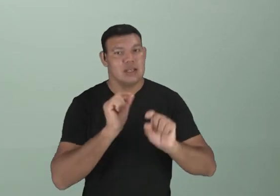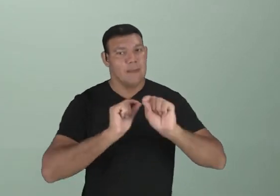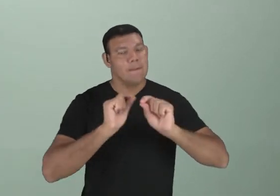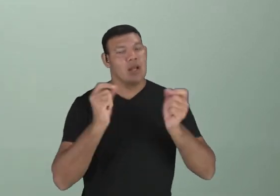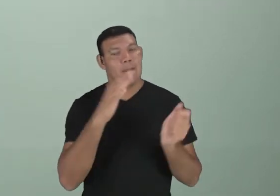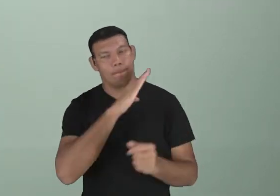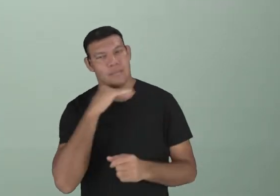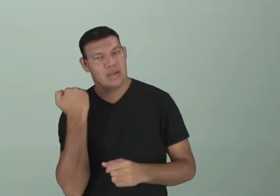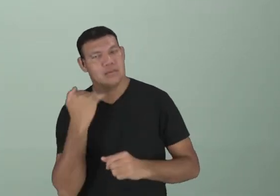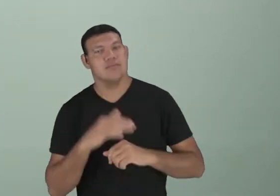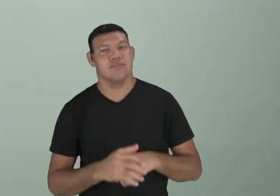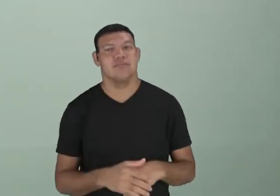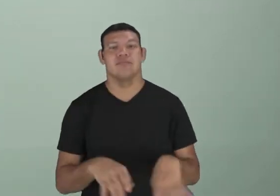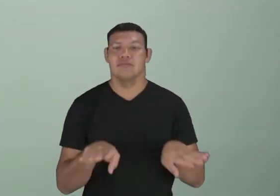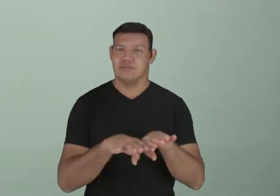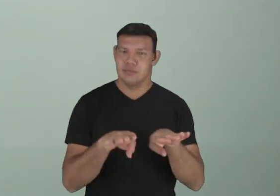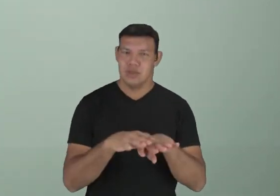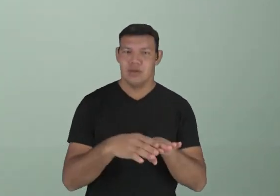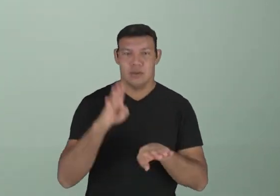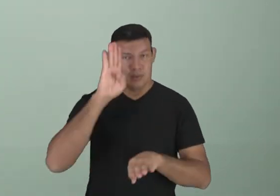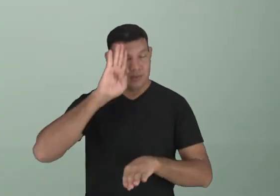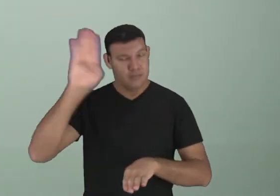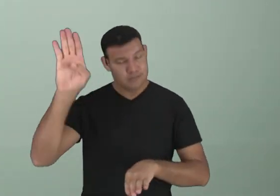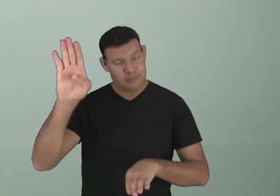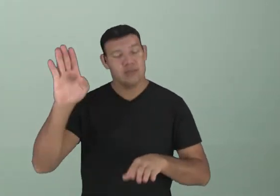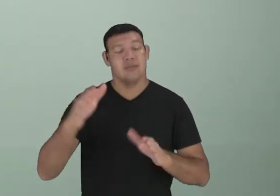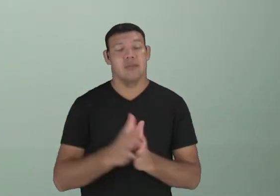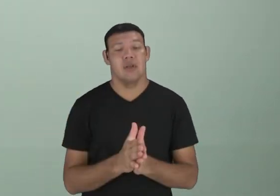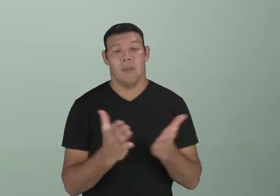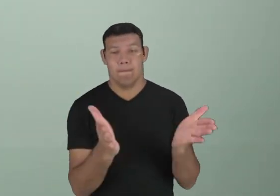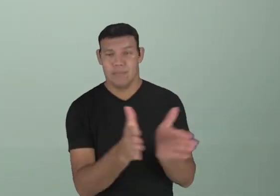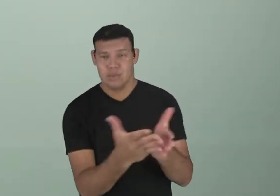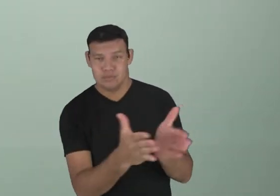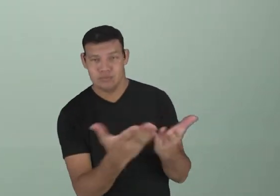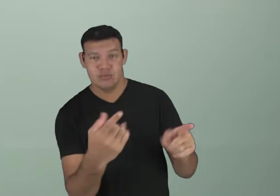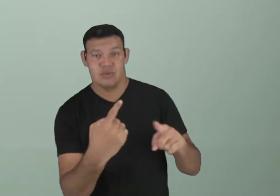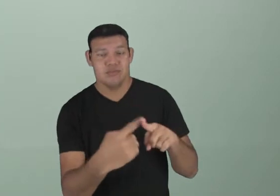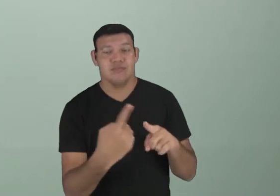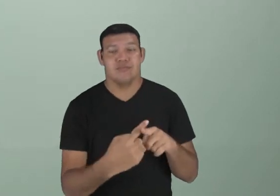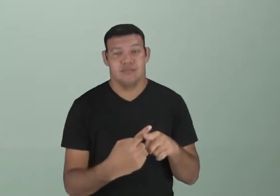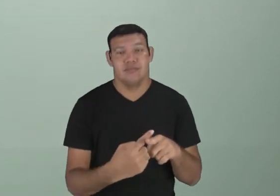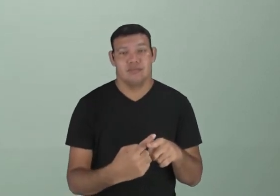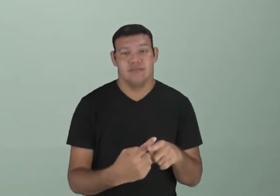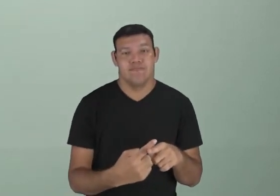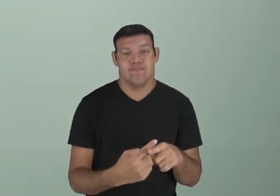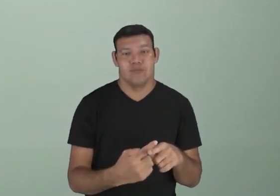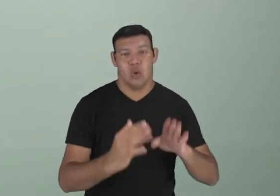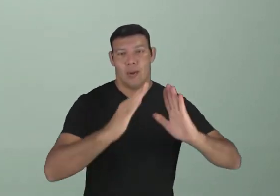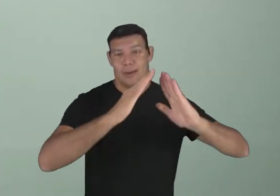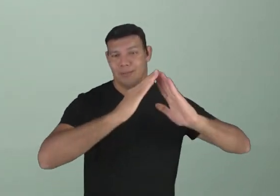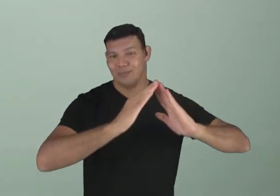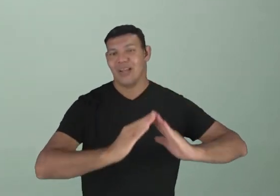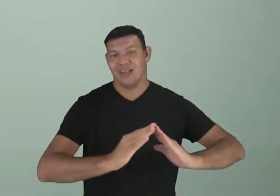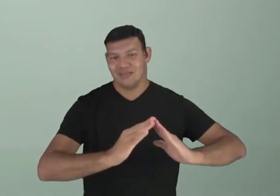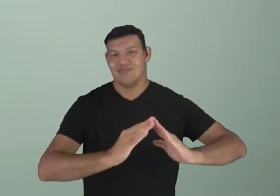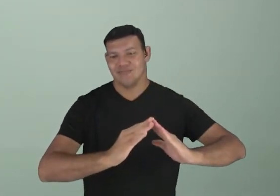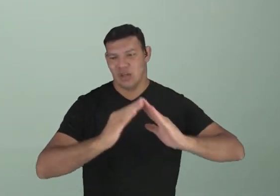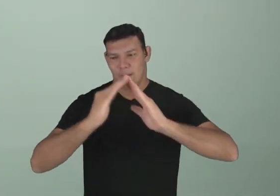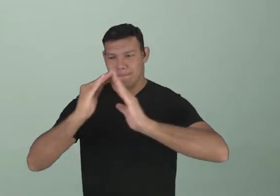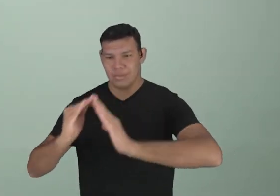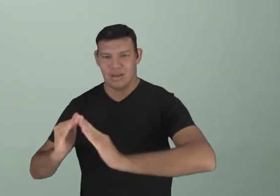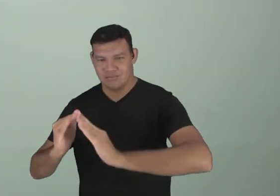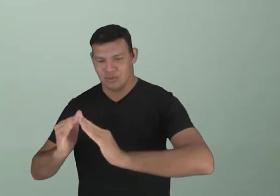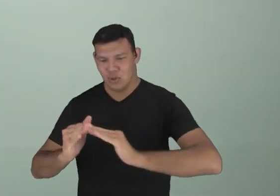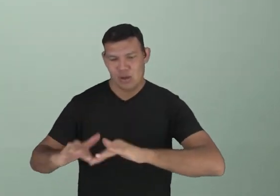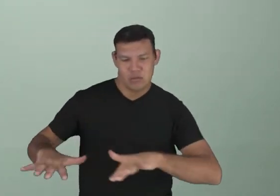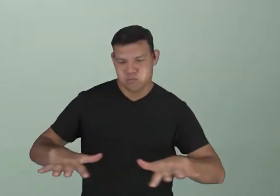como eu falei para vocês, atinge as camadas mais pobres da sociedade, né? Porque as camadas mais pobres vivem em lugares que geralmente